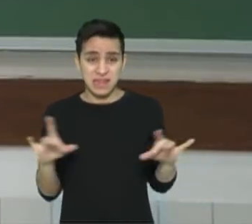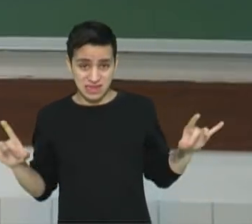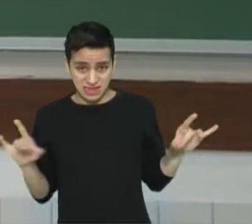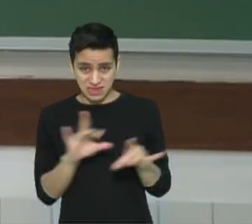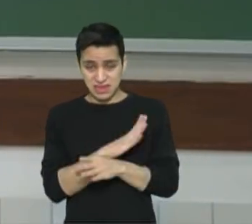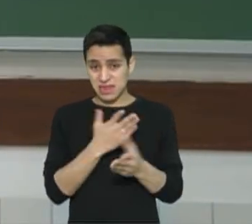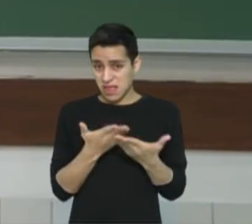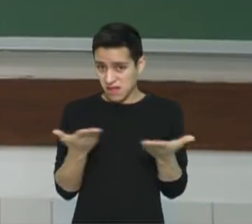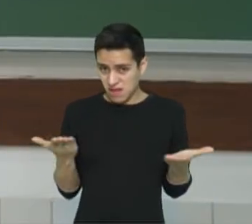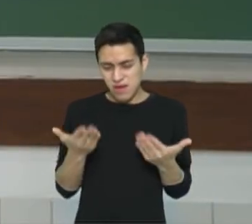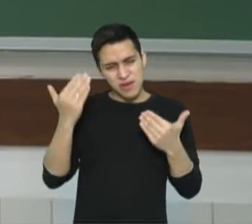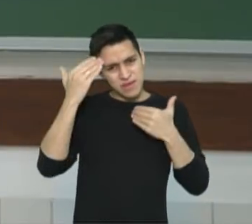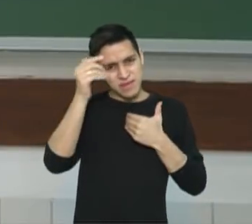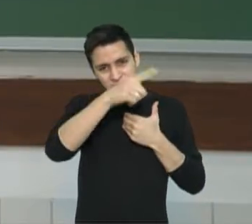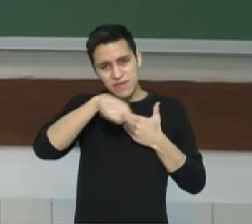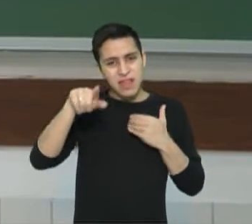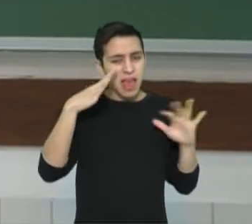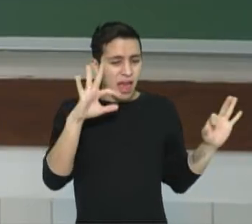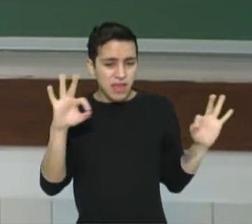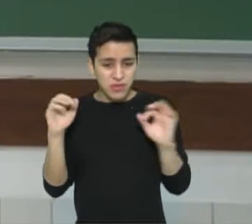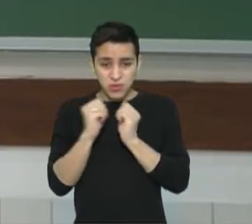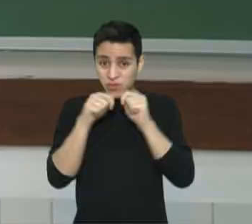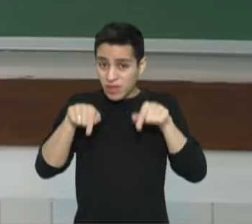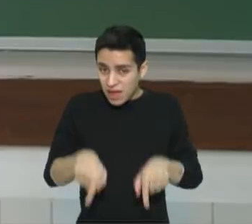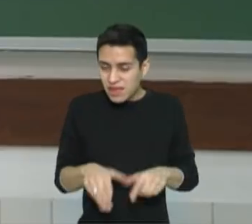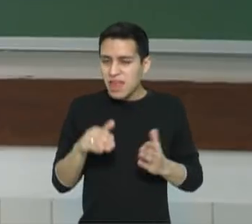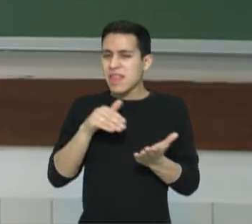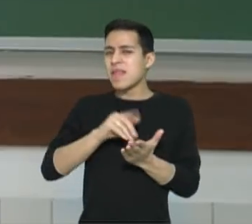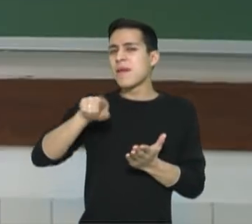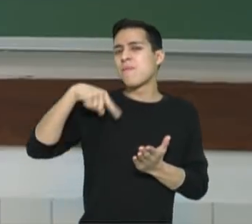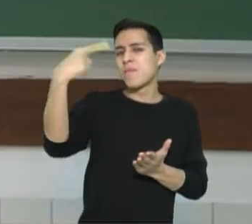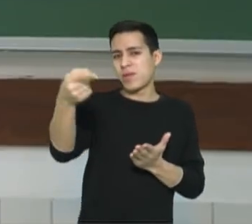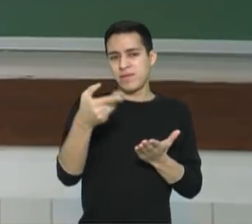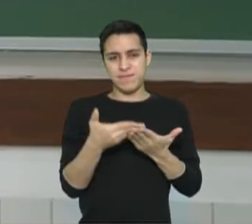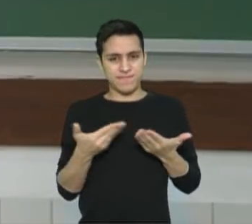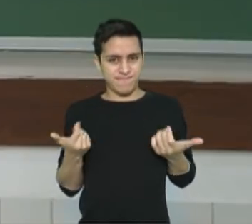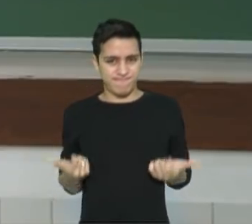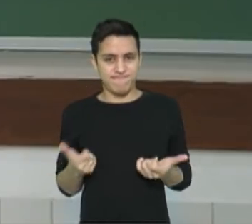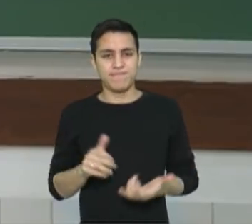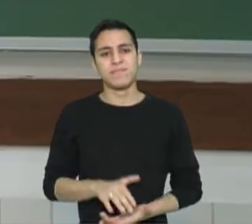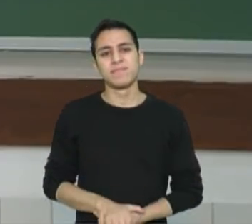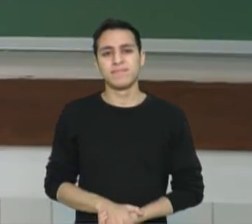nossa aula. Muito obrigada por estar aqui comigo e até a próxima.